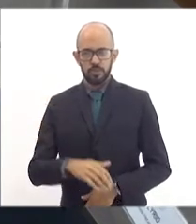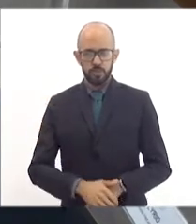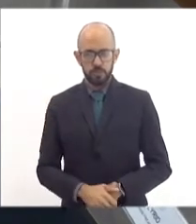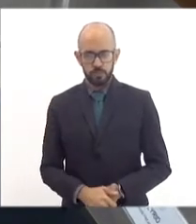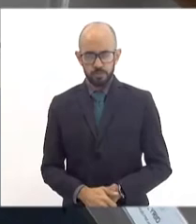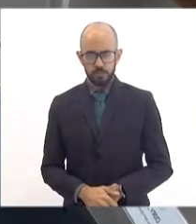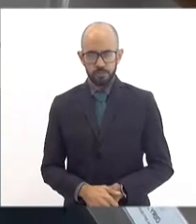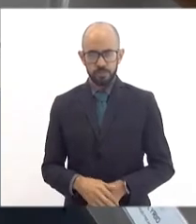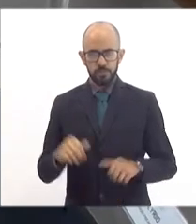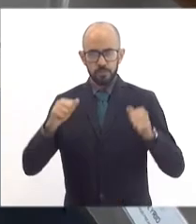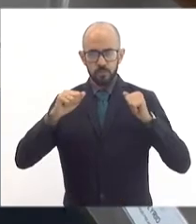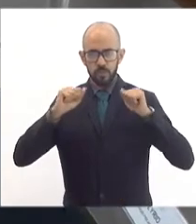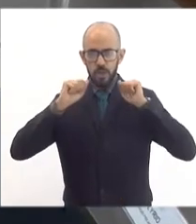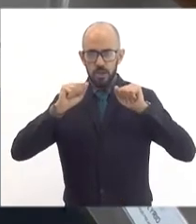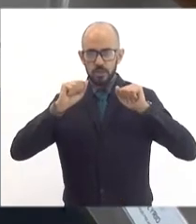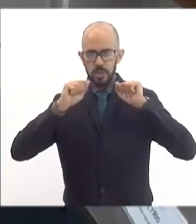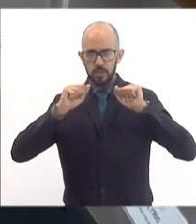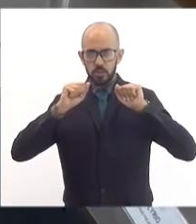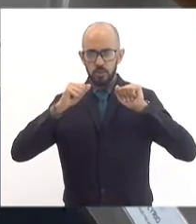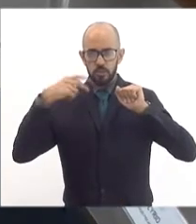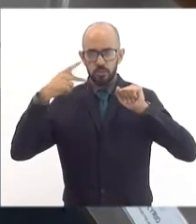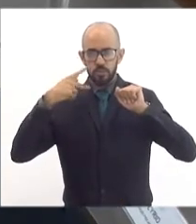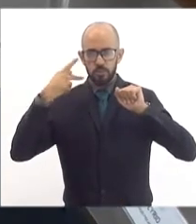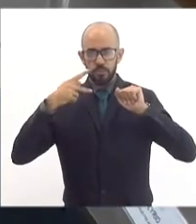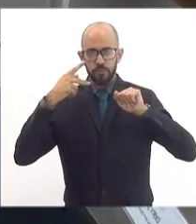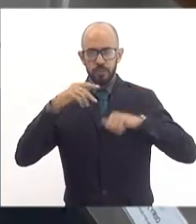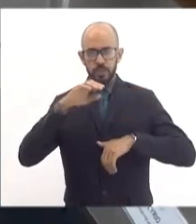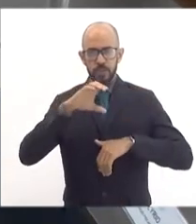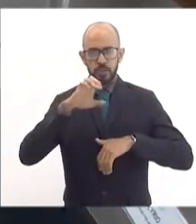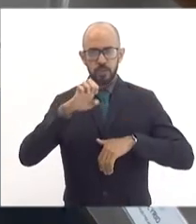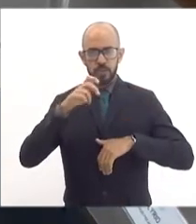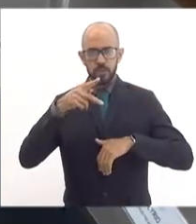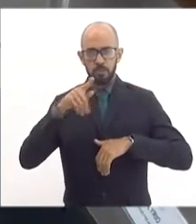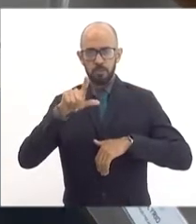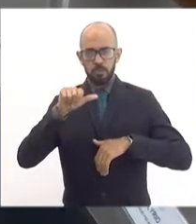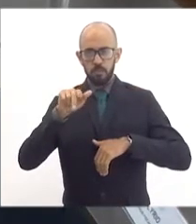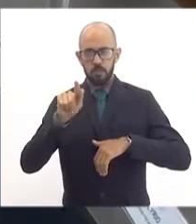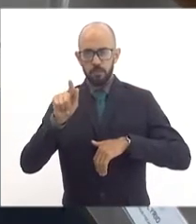O assessor parlamentar da CEPLAG, William Vilar.